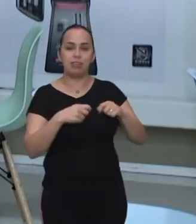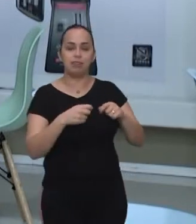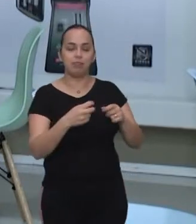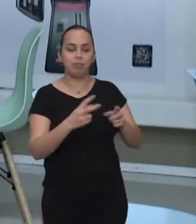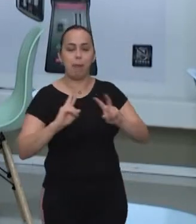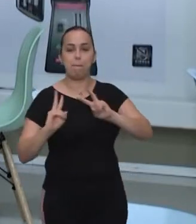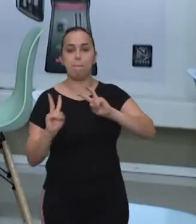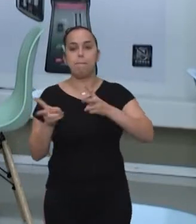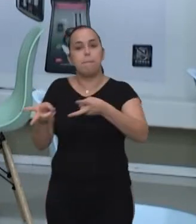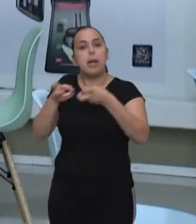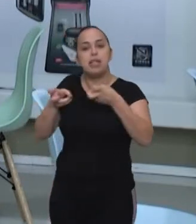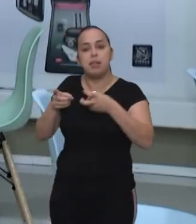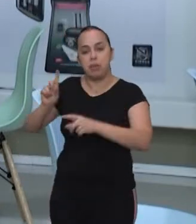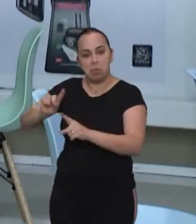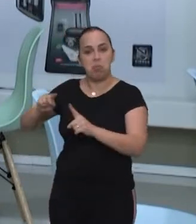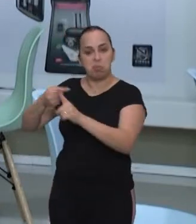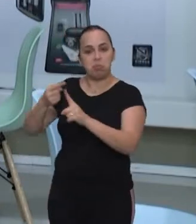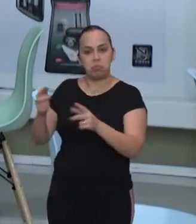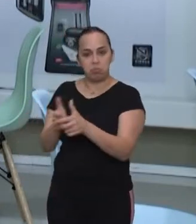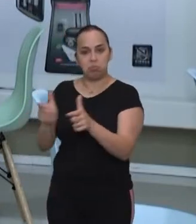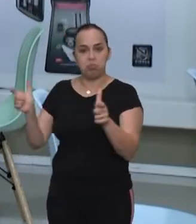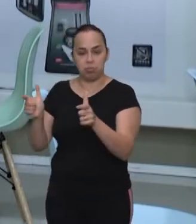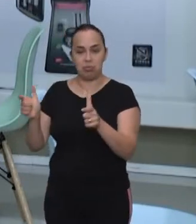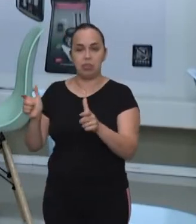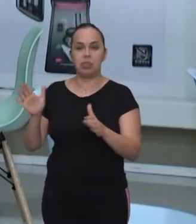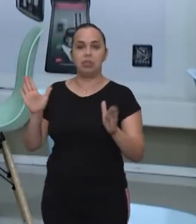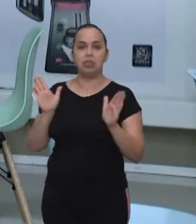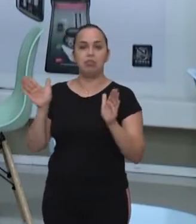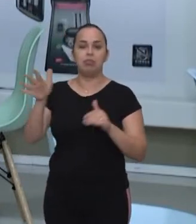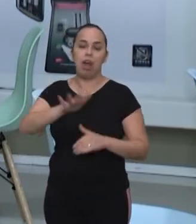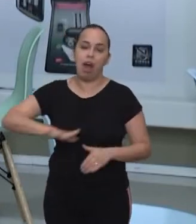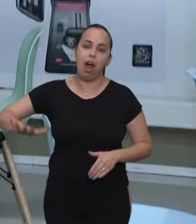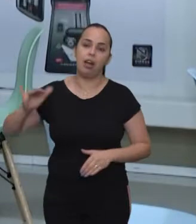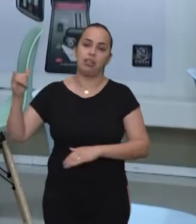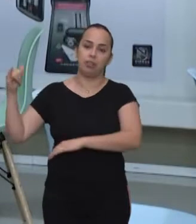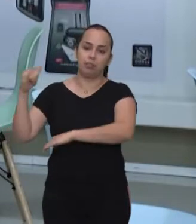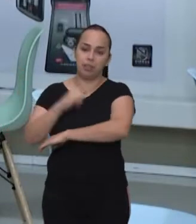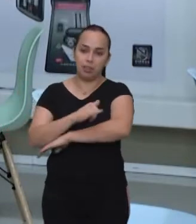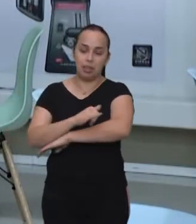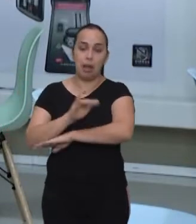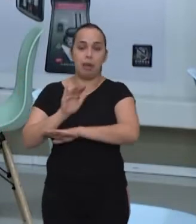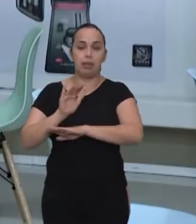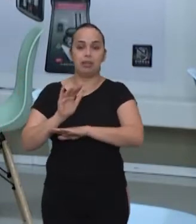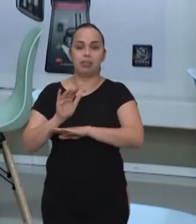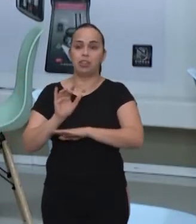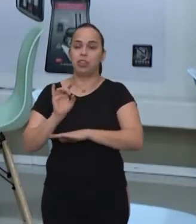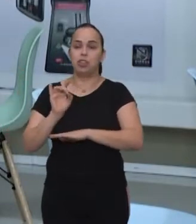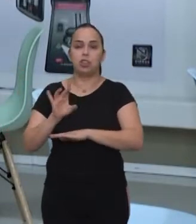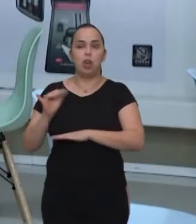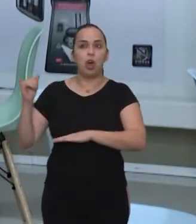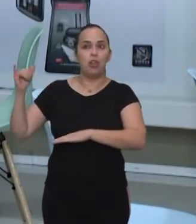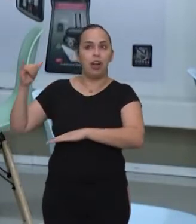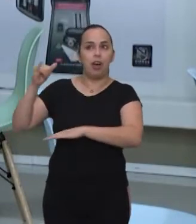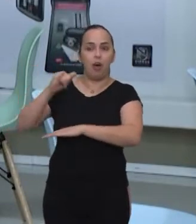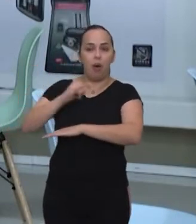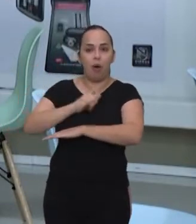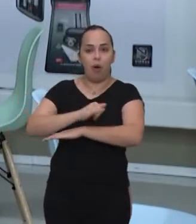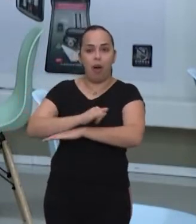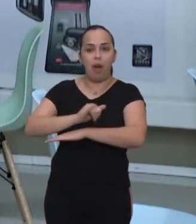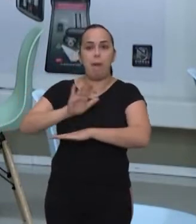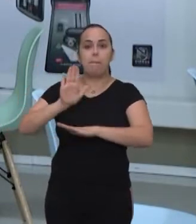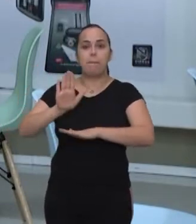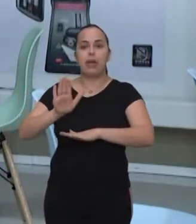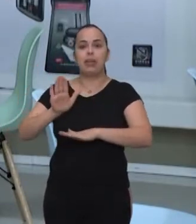consigo enxergar Talvez uma um potencial que tem aqui para novos negócios ligados a viação que não seja só a parte de